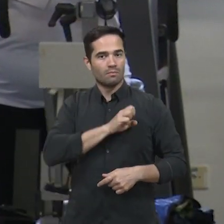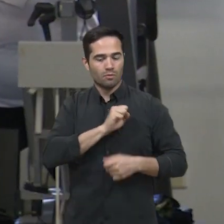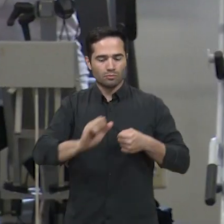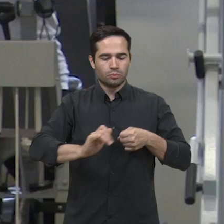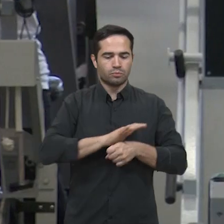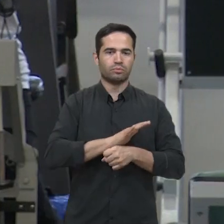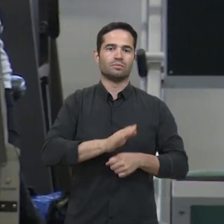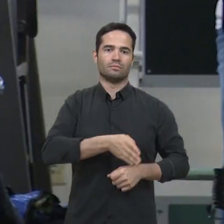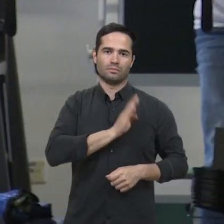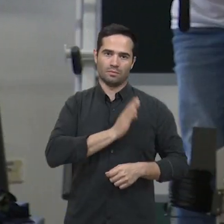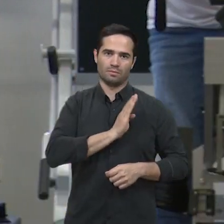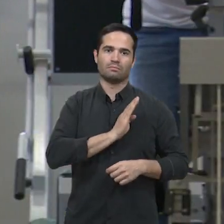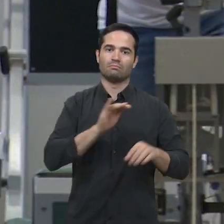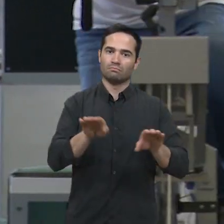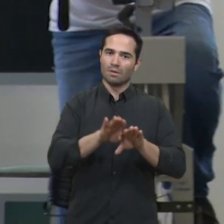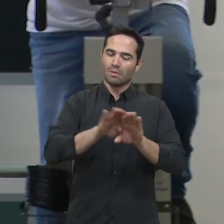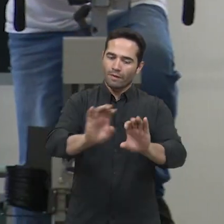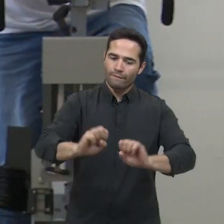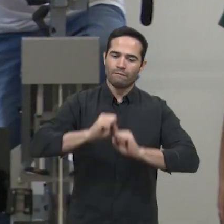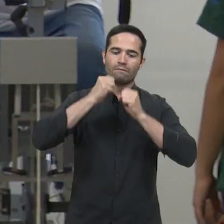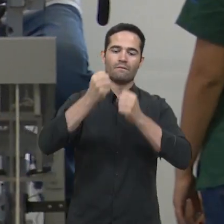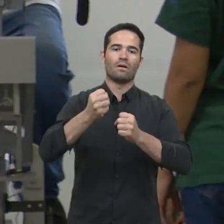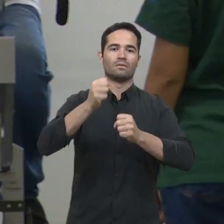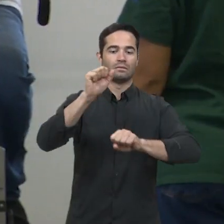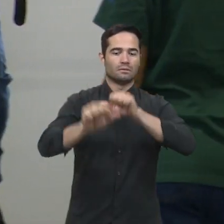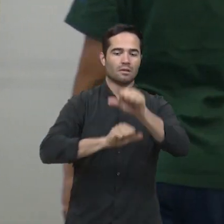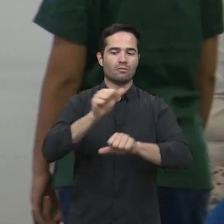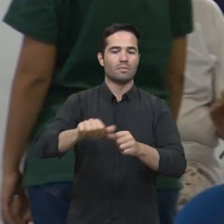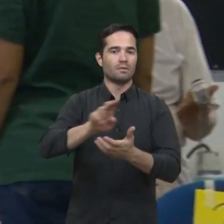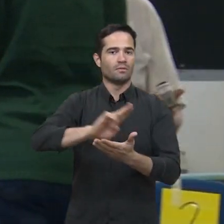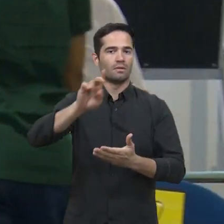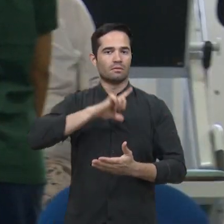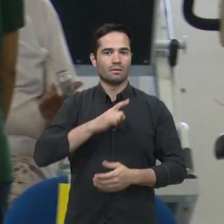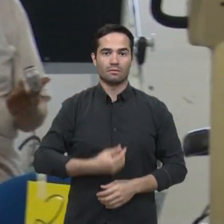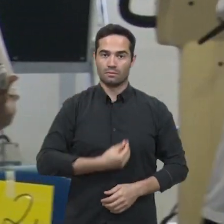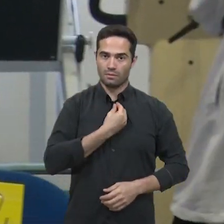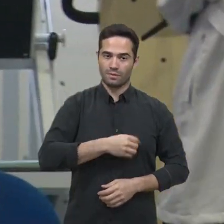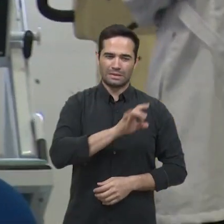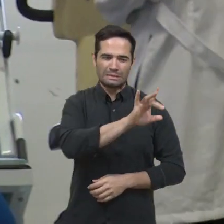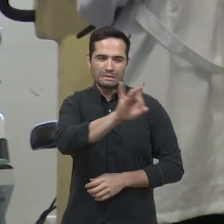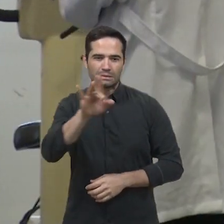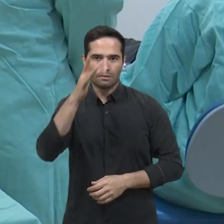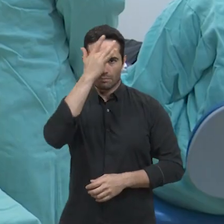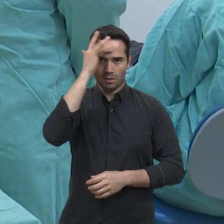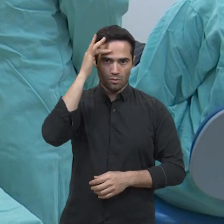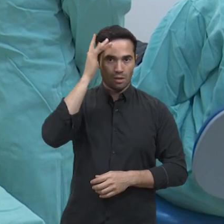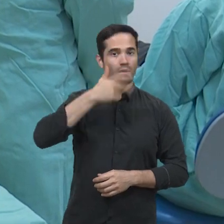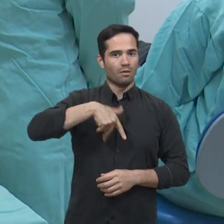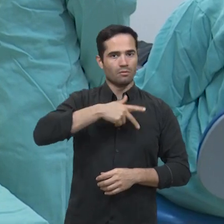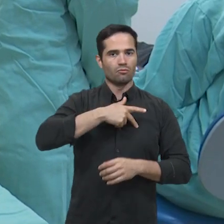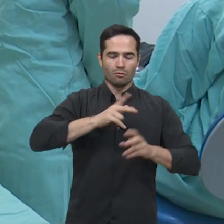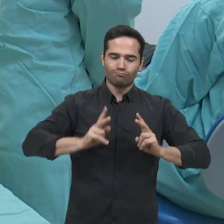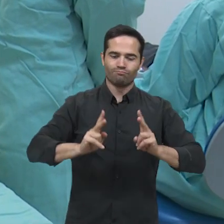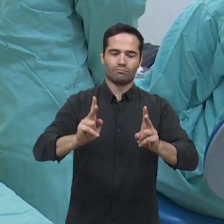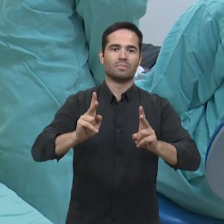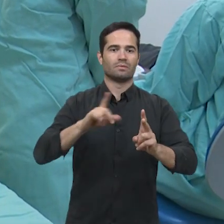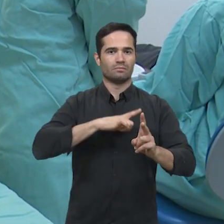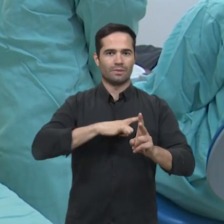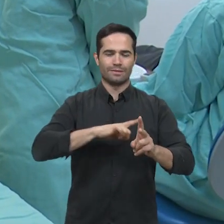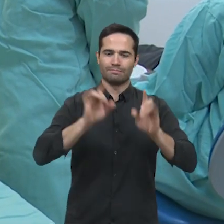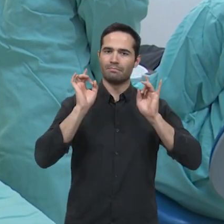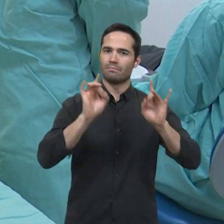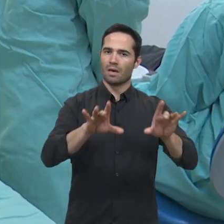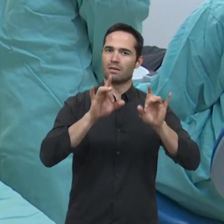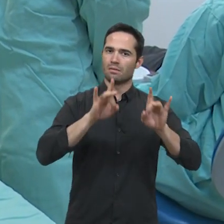amor do coração, com muito amor pelo potencial de transformação que a universidade tem na vida das pessoas e sigamos em frente como uma